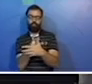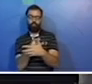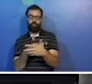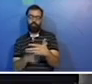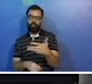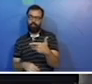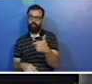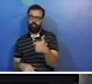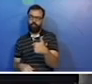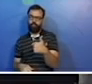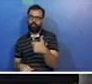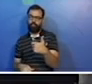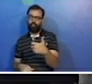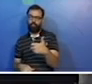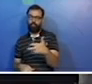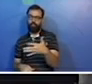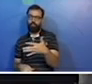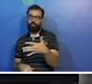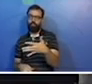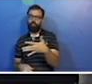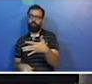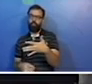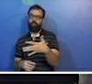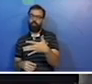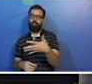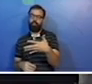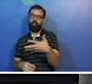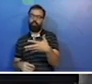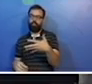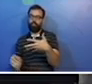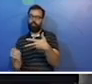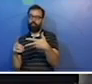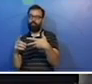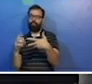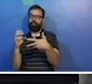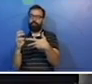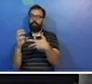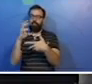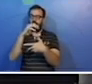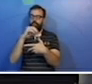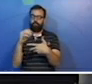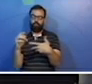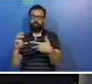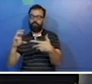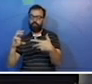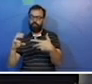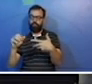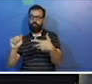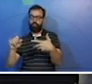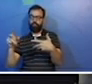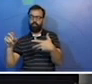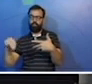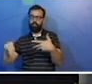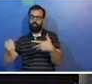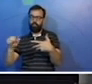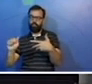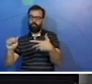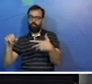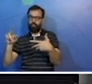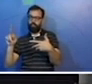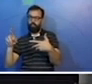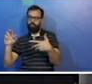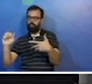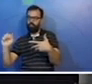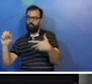caminho, primeira cadeia alimentar, a planta aquática. Primeiro consumidor, olha lá, o camarão, o